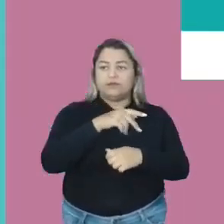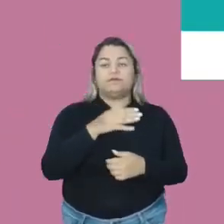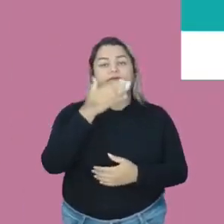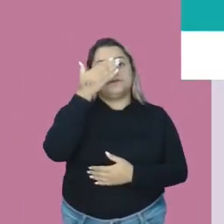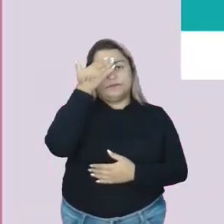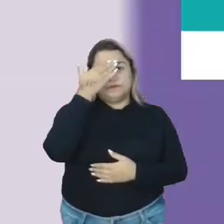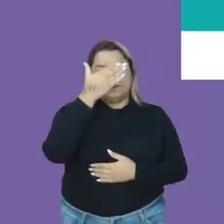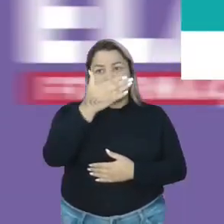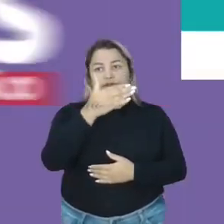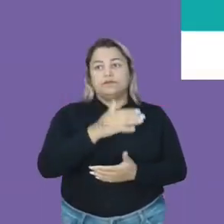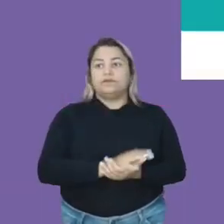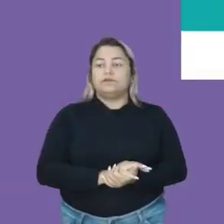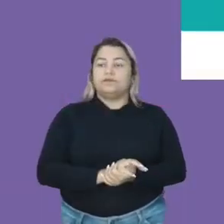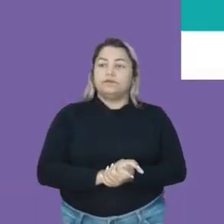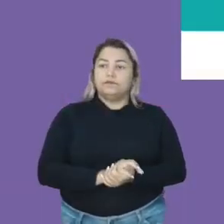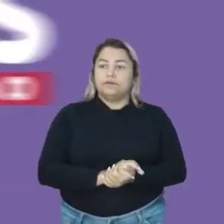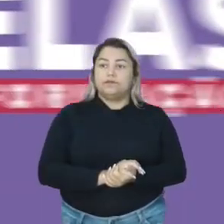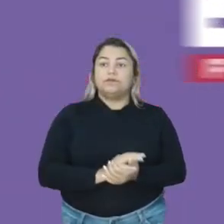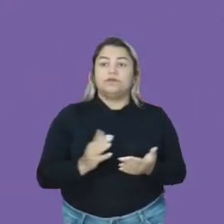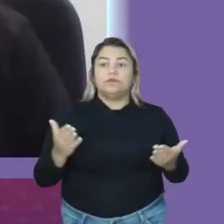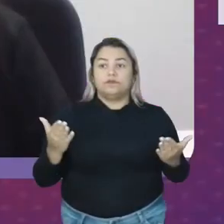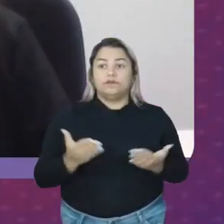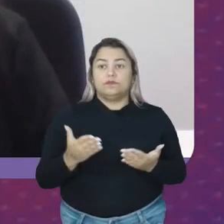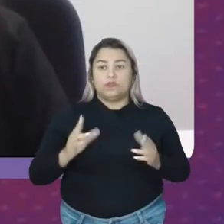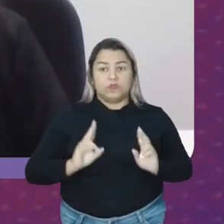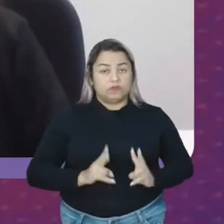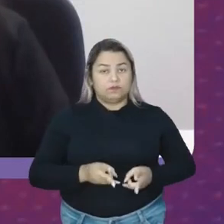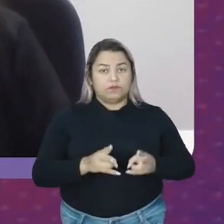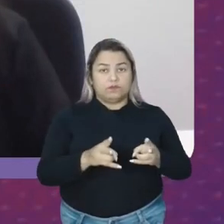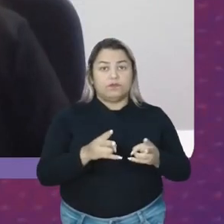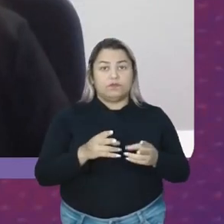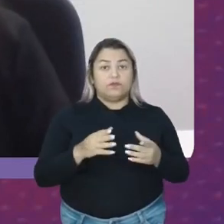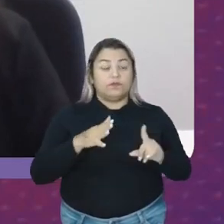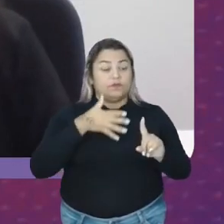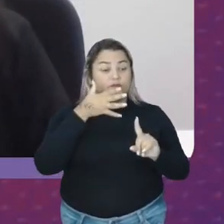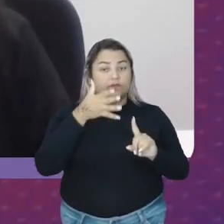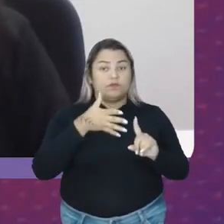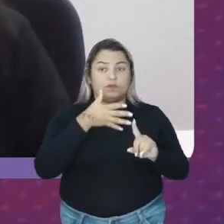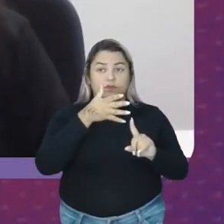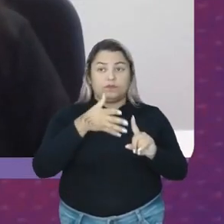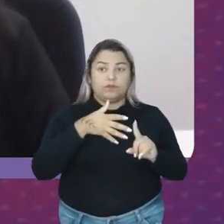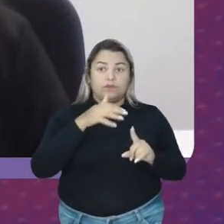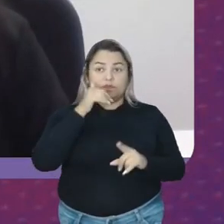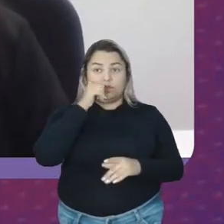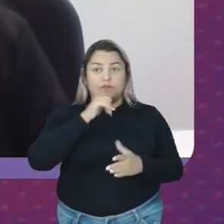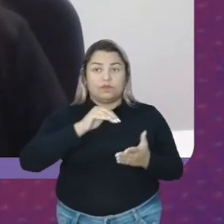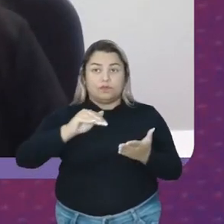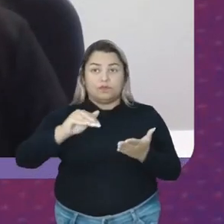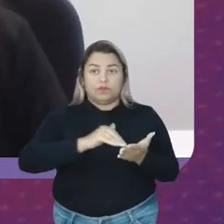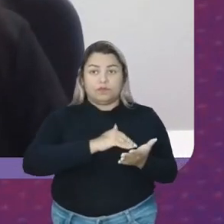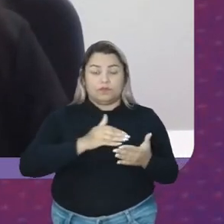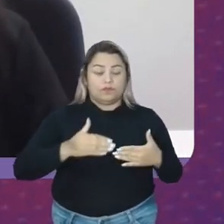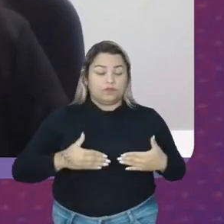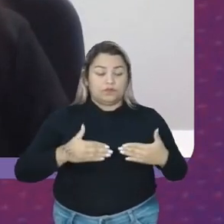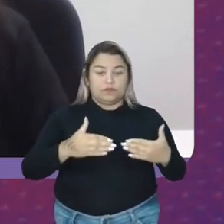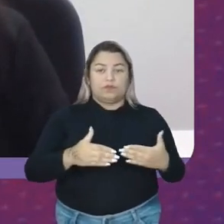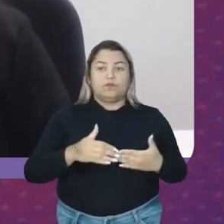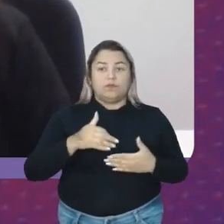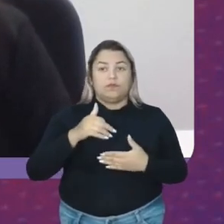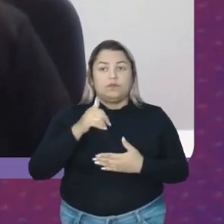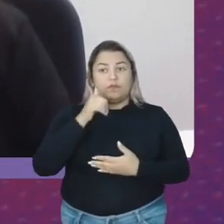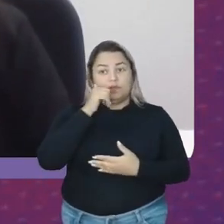Obrigada, Denise. Vamos ouvir, na continuidade, a apresentação da secretária executiva do Ministério das Mulheres, Maria